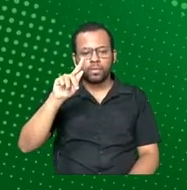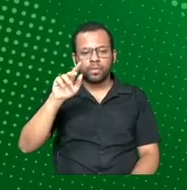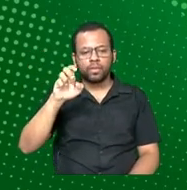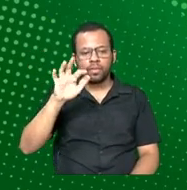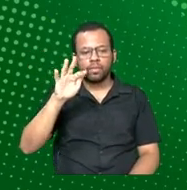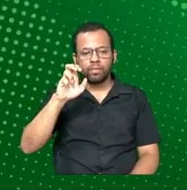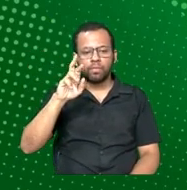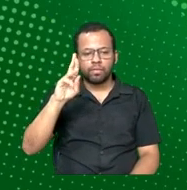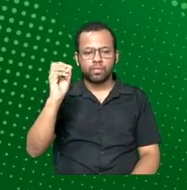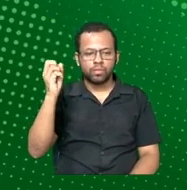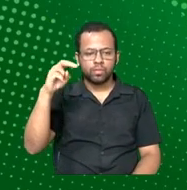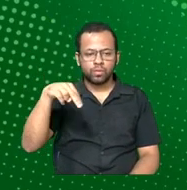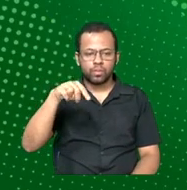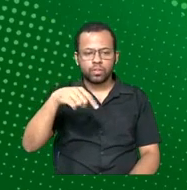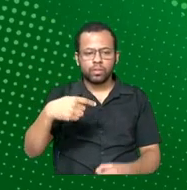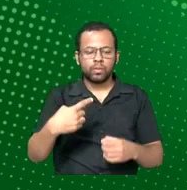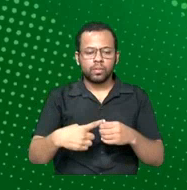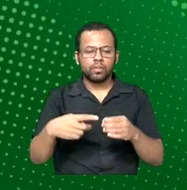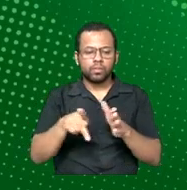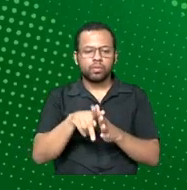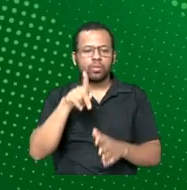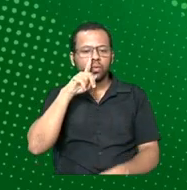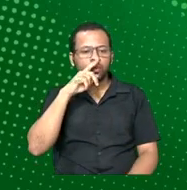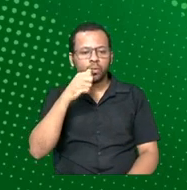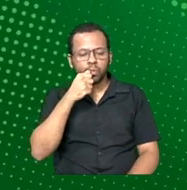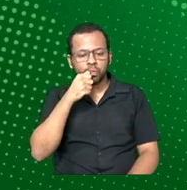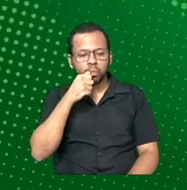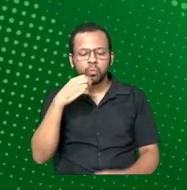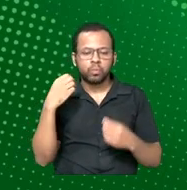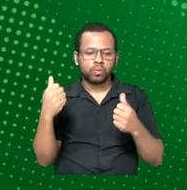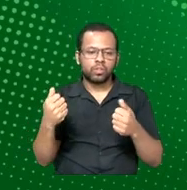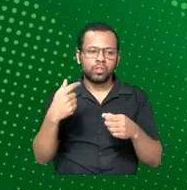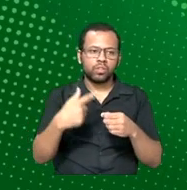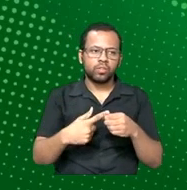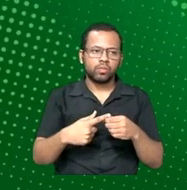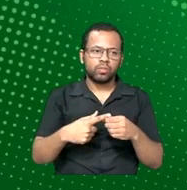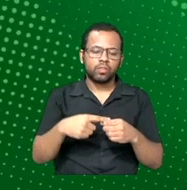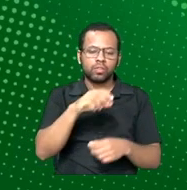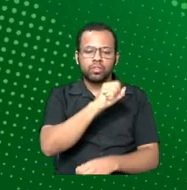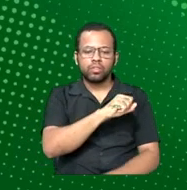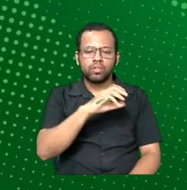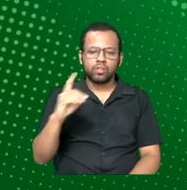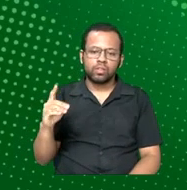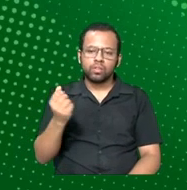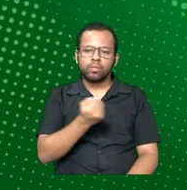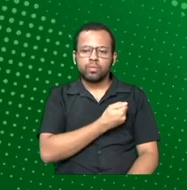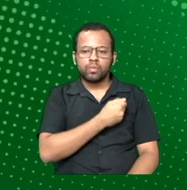aqui de Aracaju adquire com a Sandra pé quente da Regional Santos Dumont Jaque 7